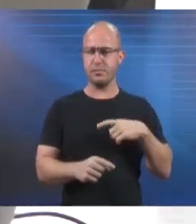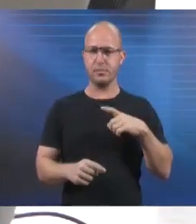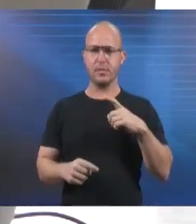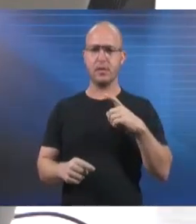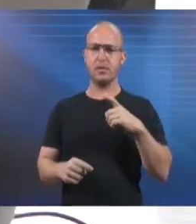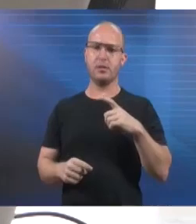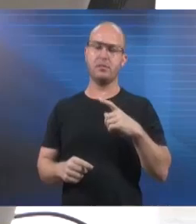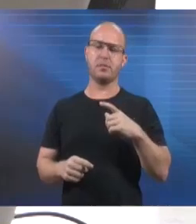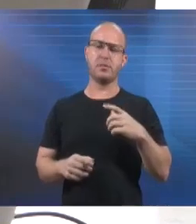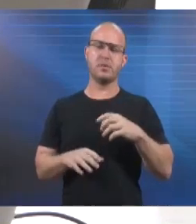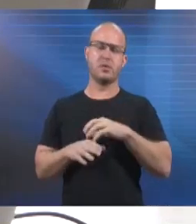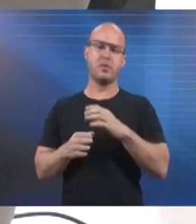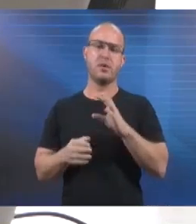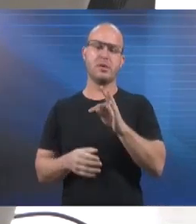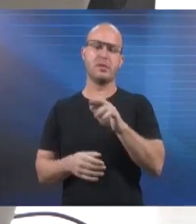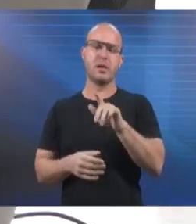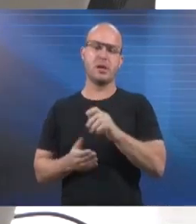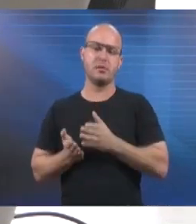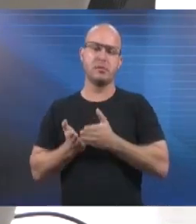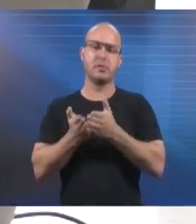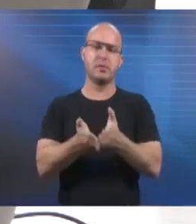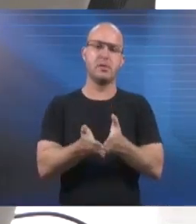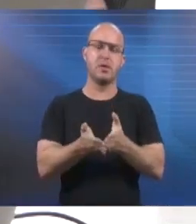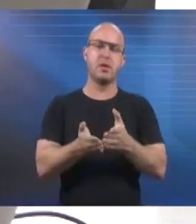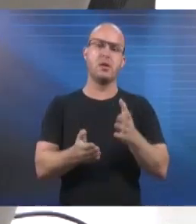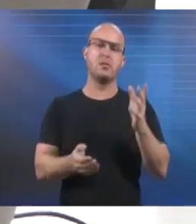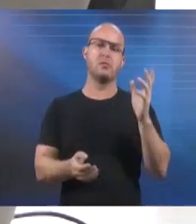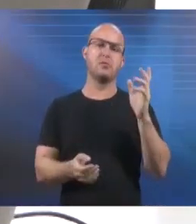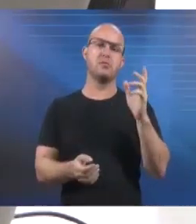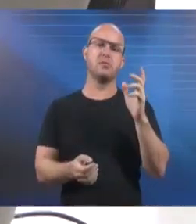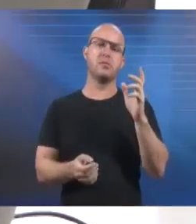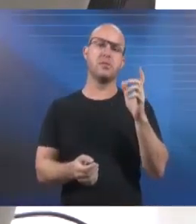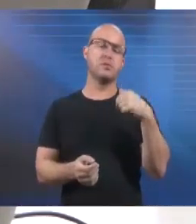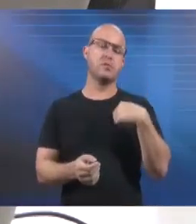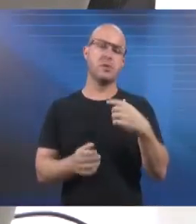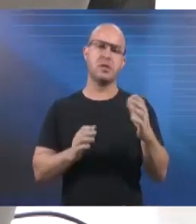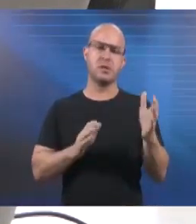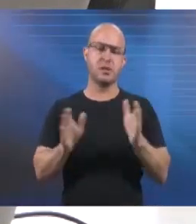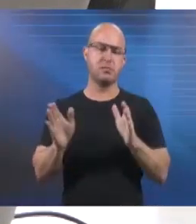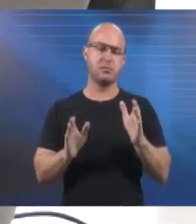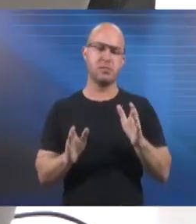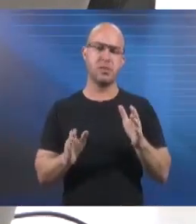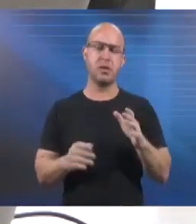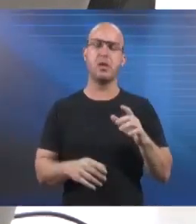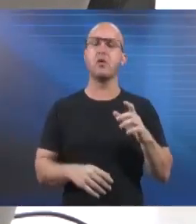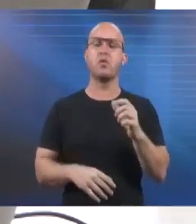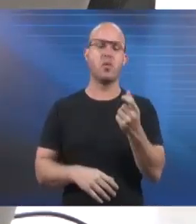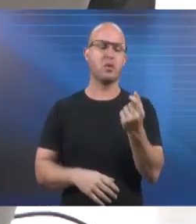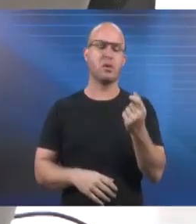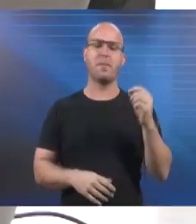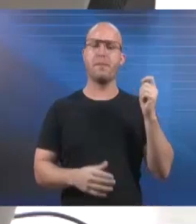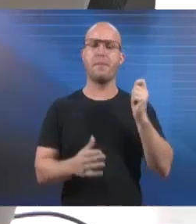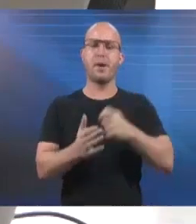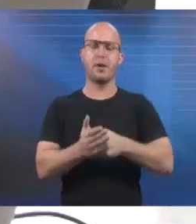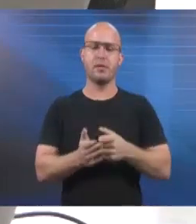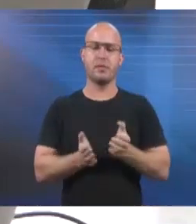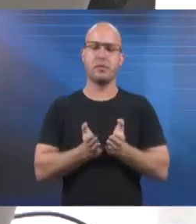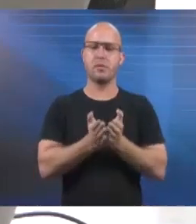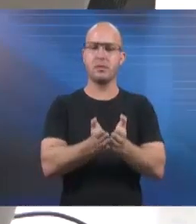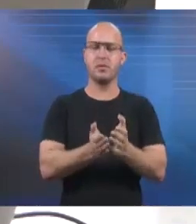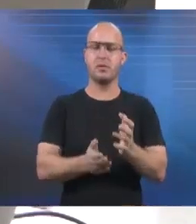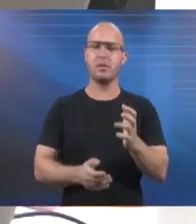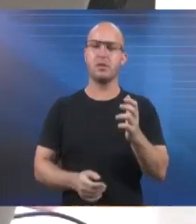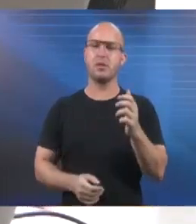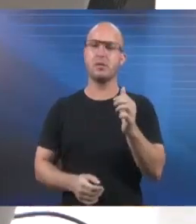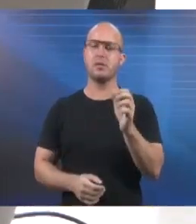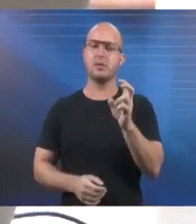pagar sabe quanto é a diária dessa draga R 500.000 por dia se 6 milhões faz 12